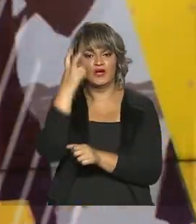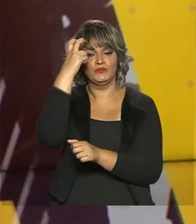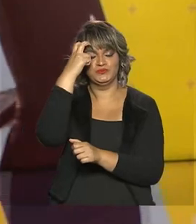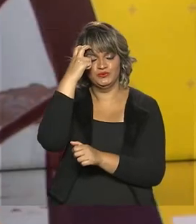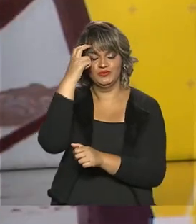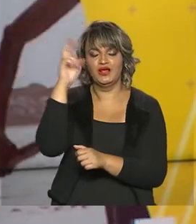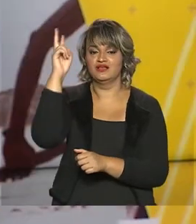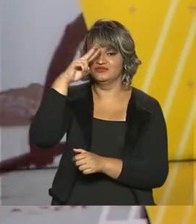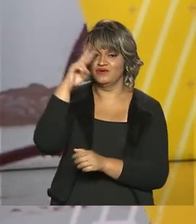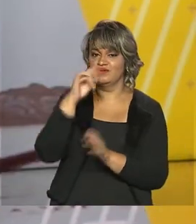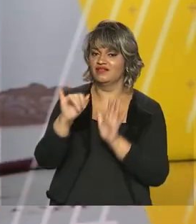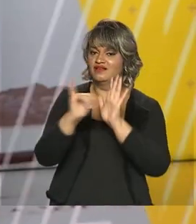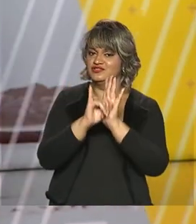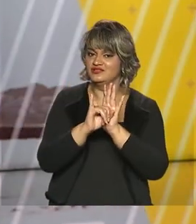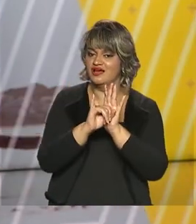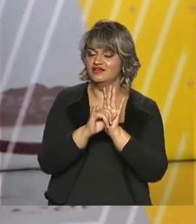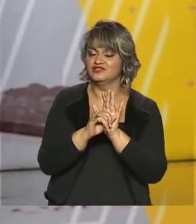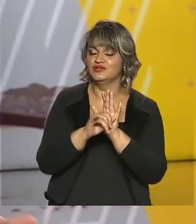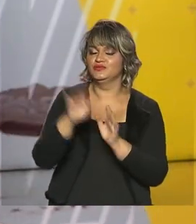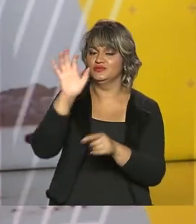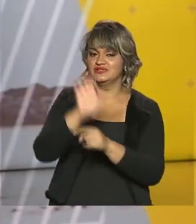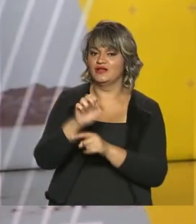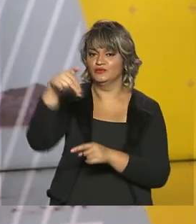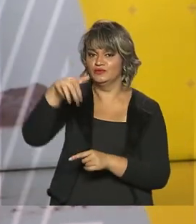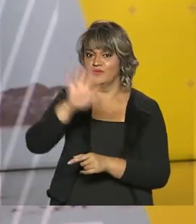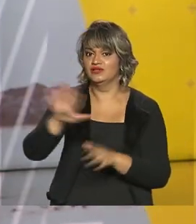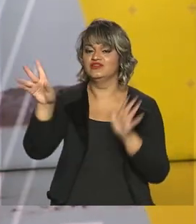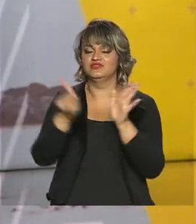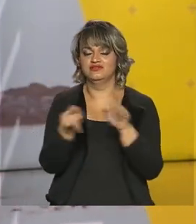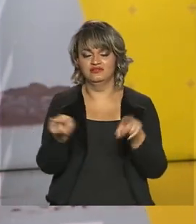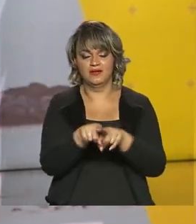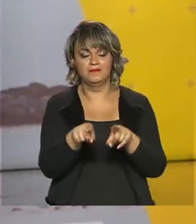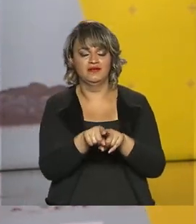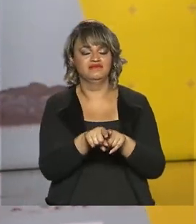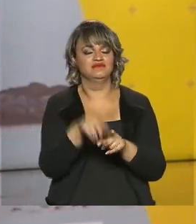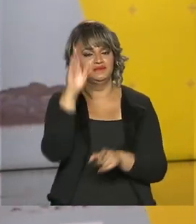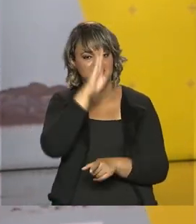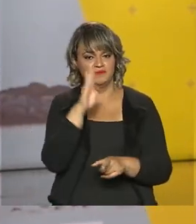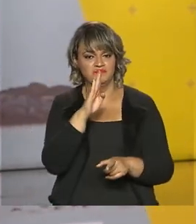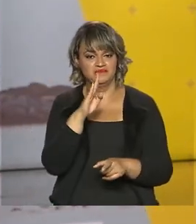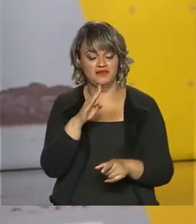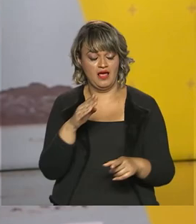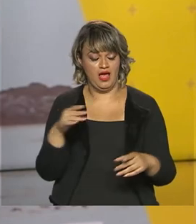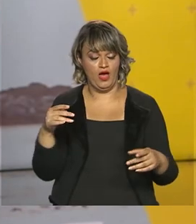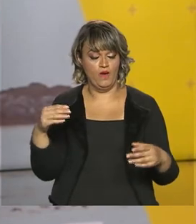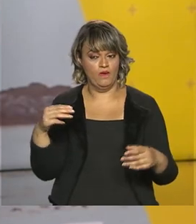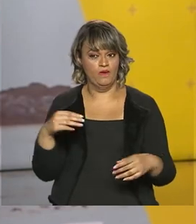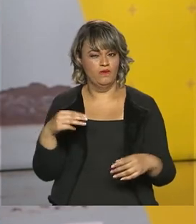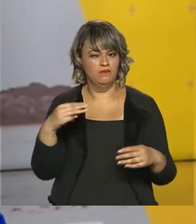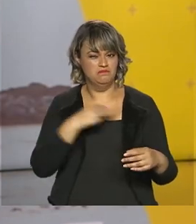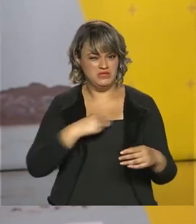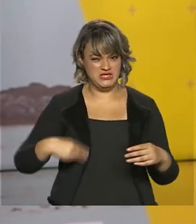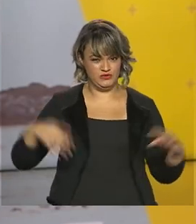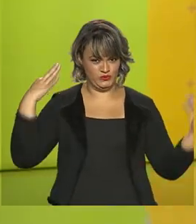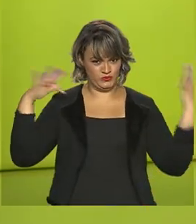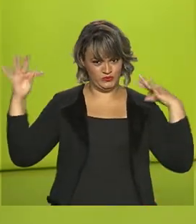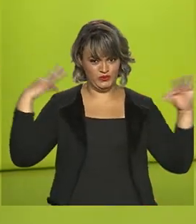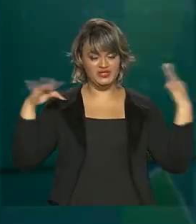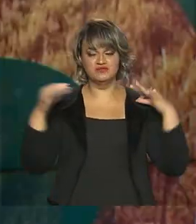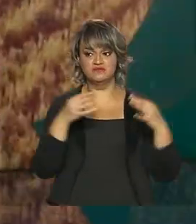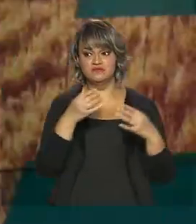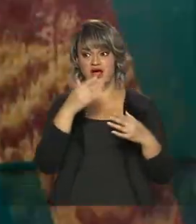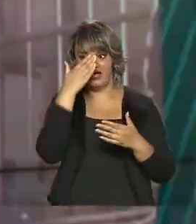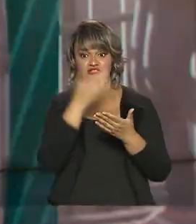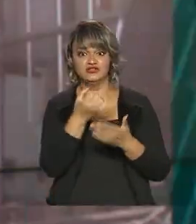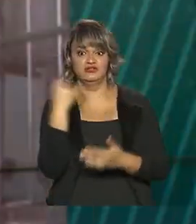história e identidade do Povo nordestino e também do Brasil para o ministro do Turismo Gilson Machado e isso vai ajudar na divulgação